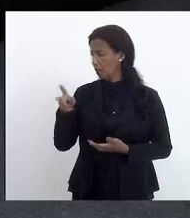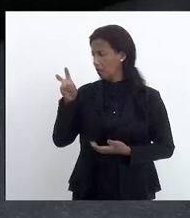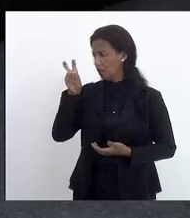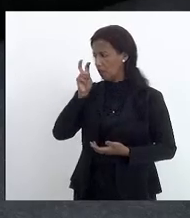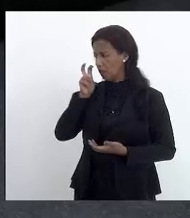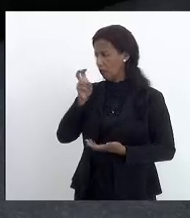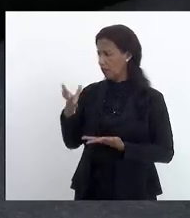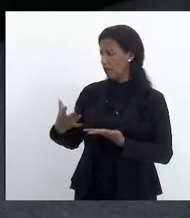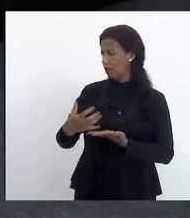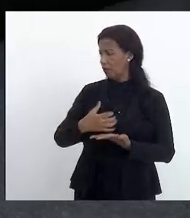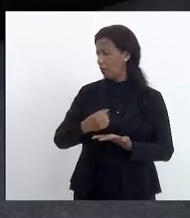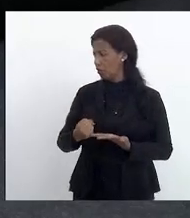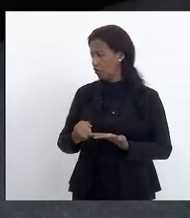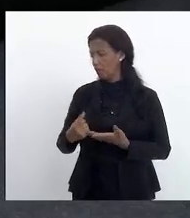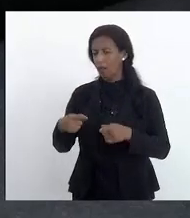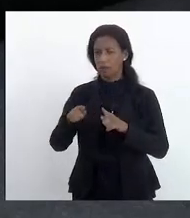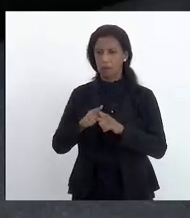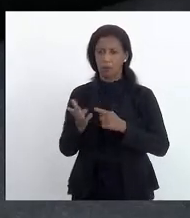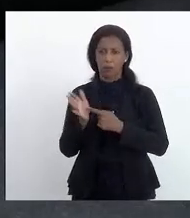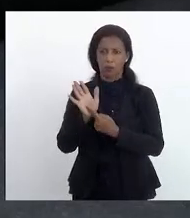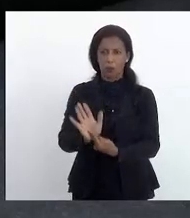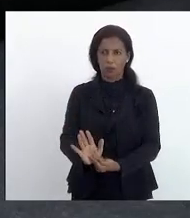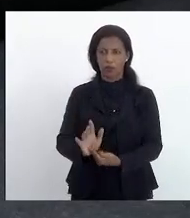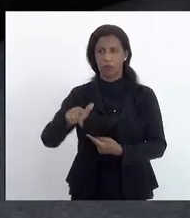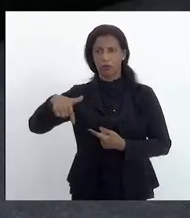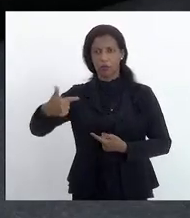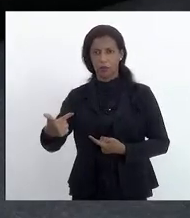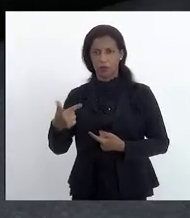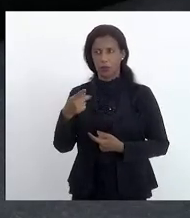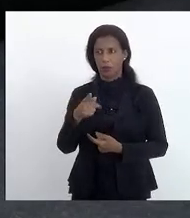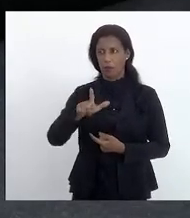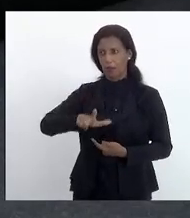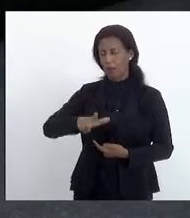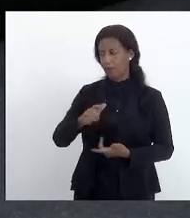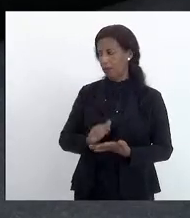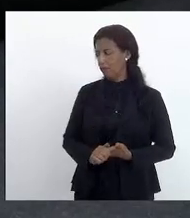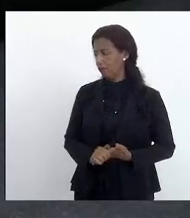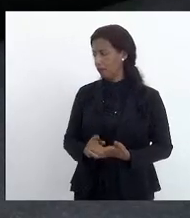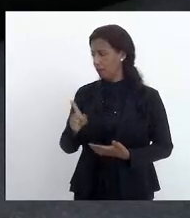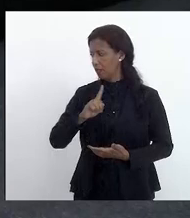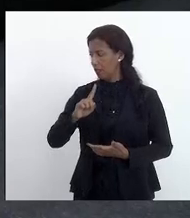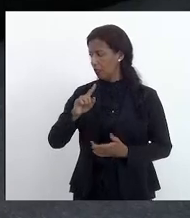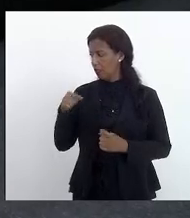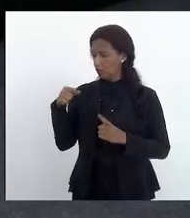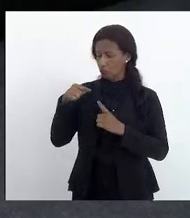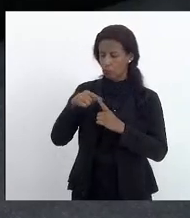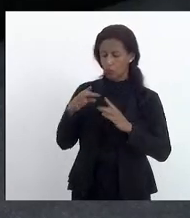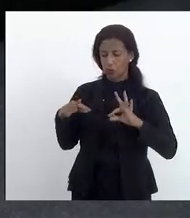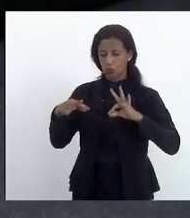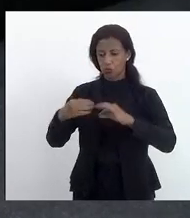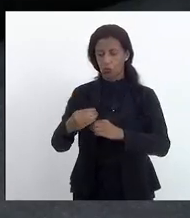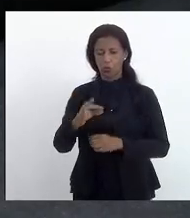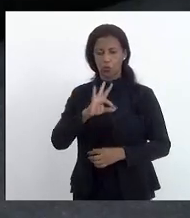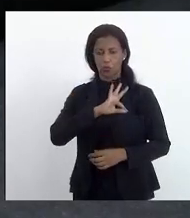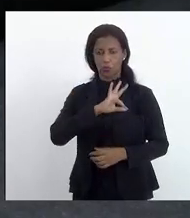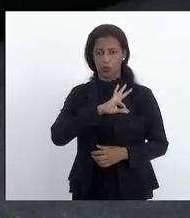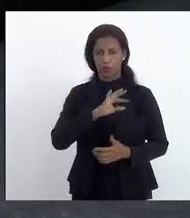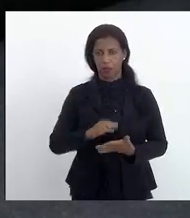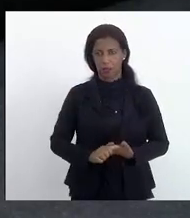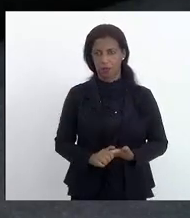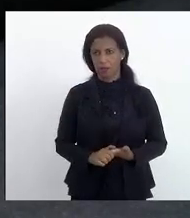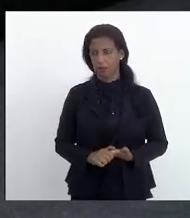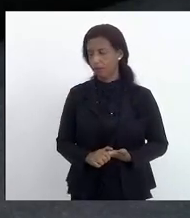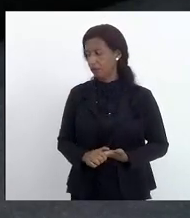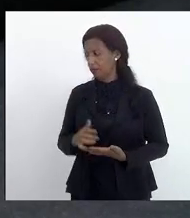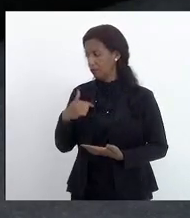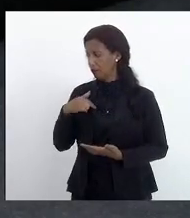foi retirado, reapresentado no segundo projeto, ele não alcança todos os policiais. Eu